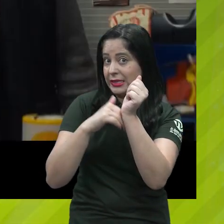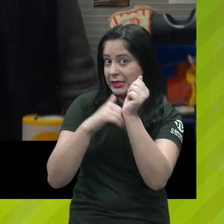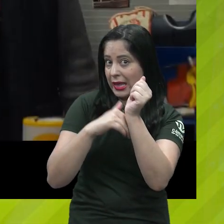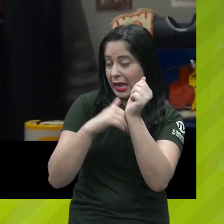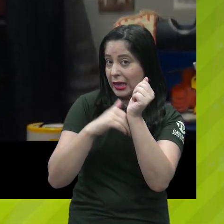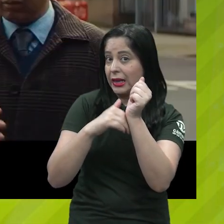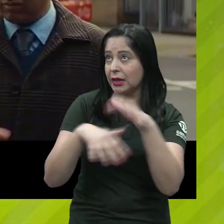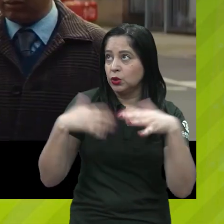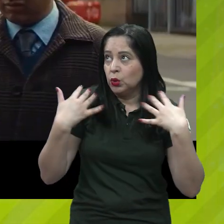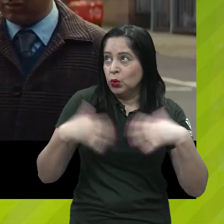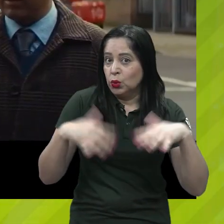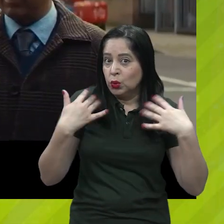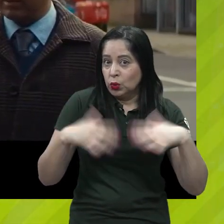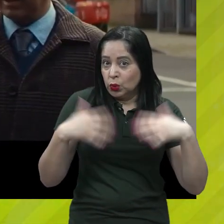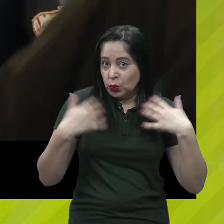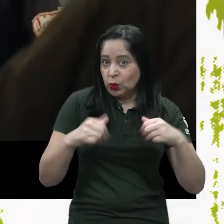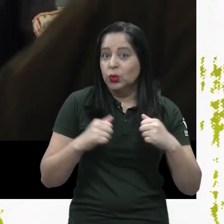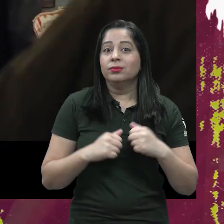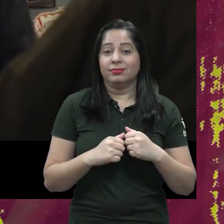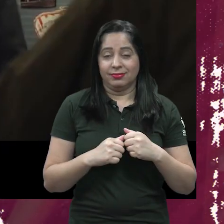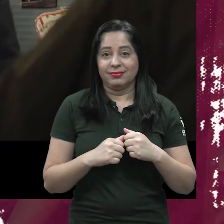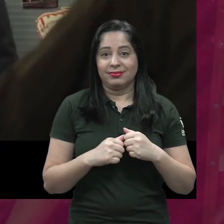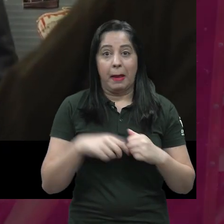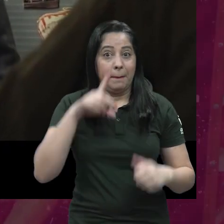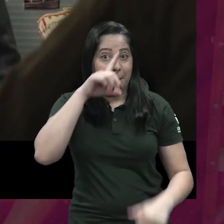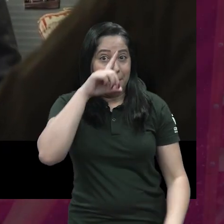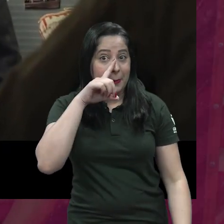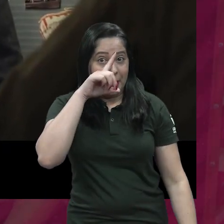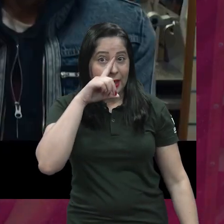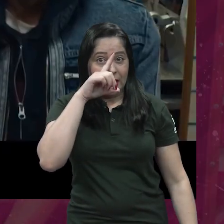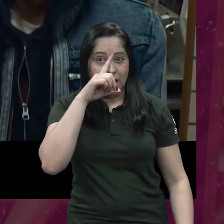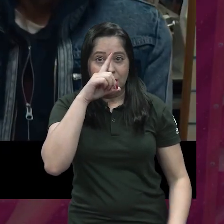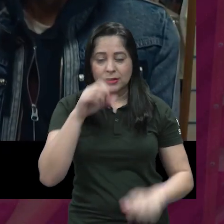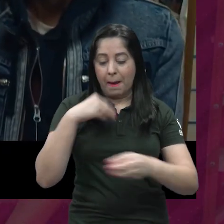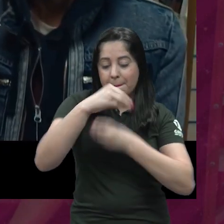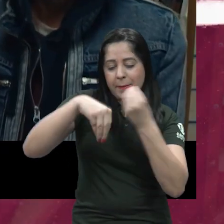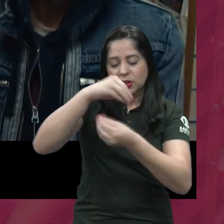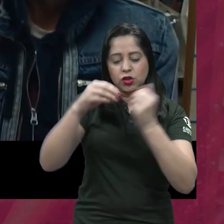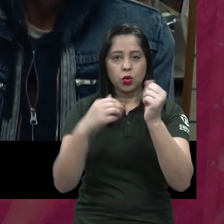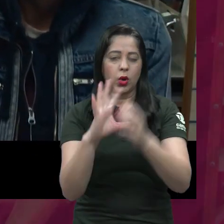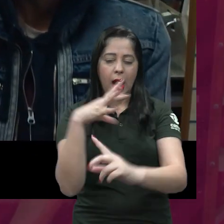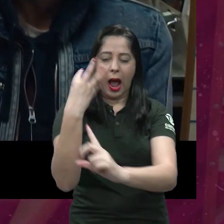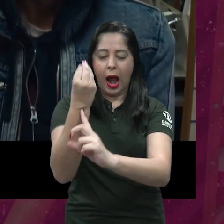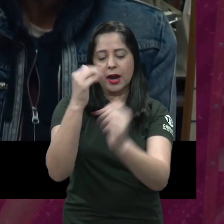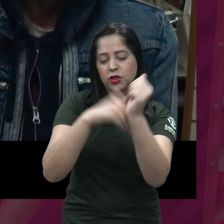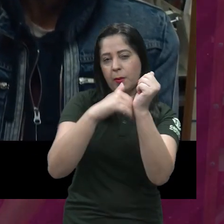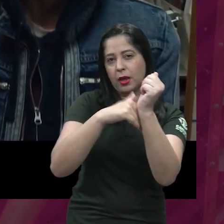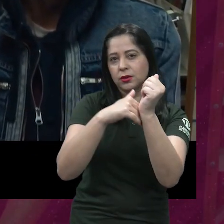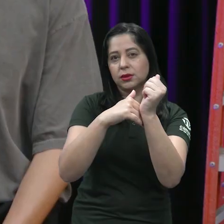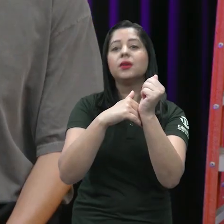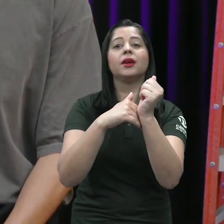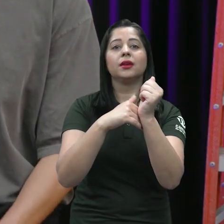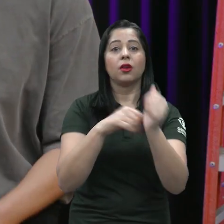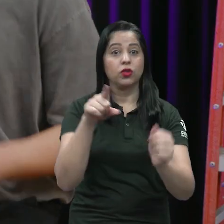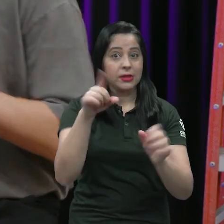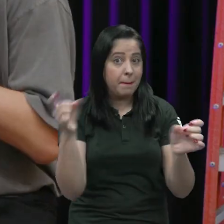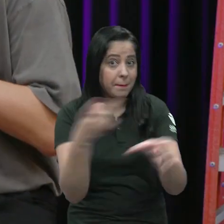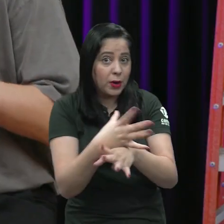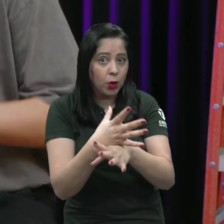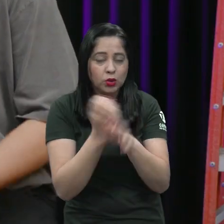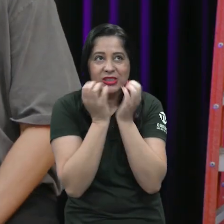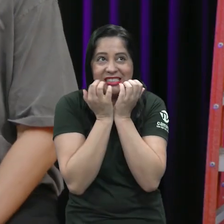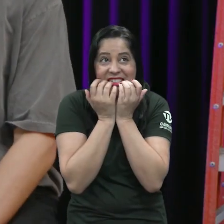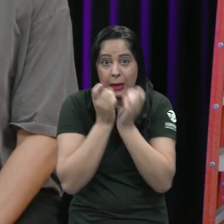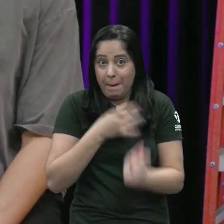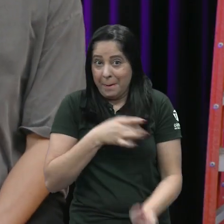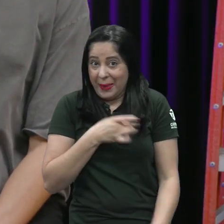toma conta com o filme Improvisação Perigosa, uma trama que mistura arte, mistério, tensão. Preparados para roer